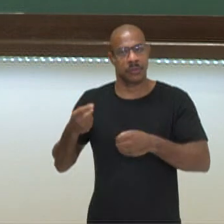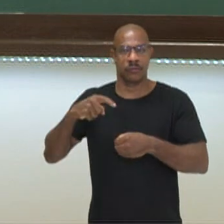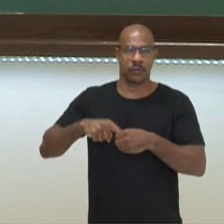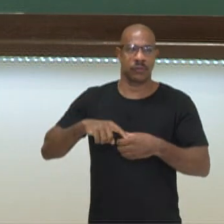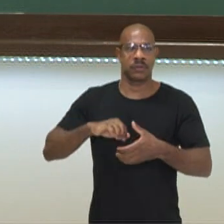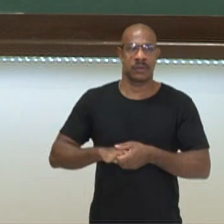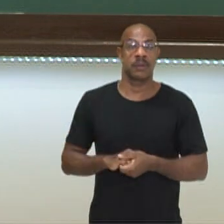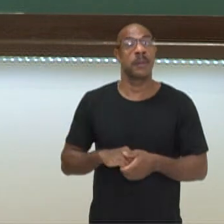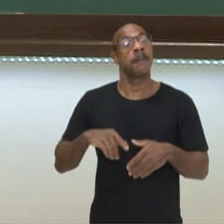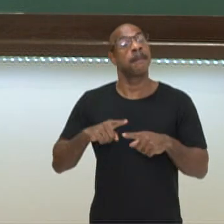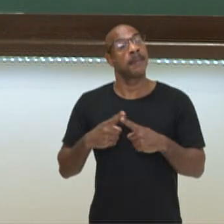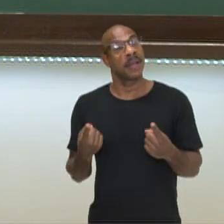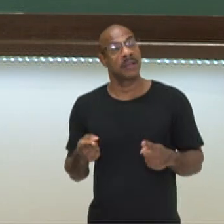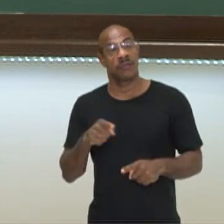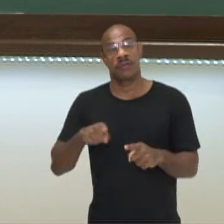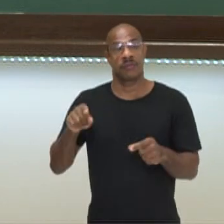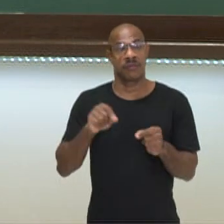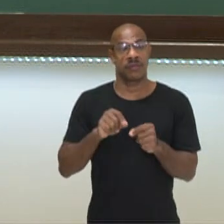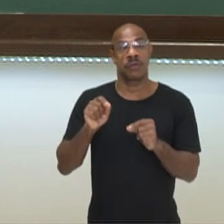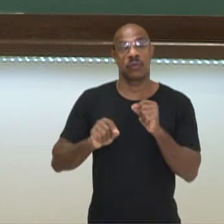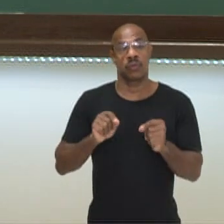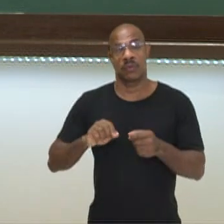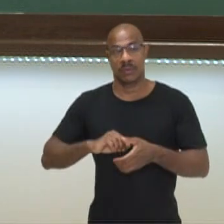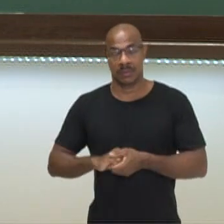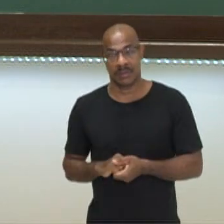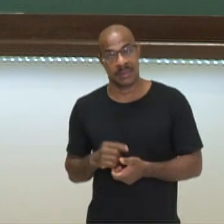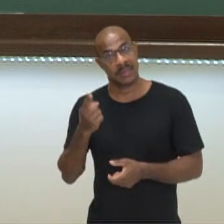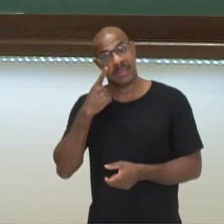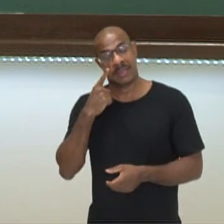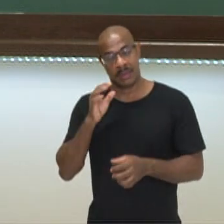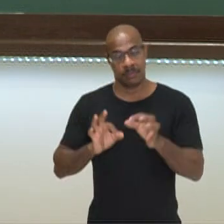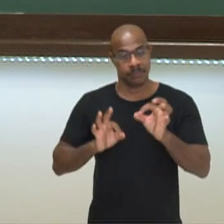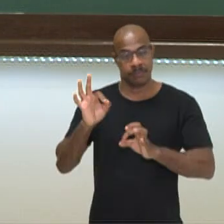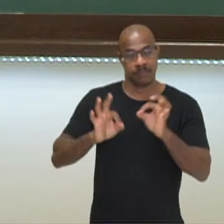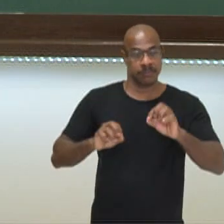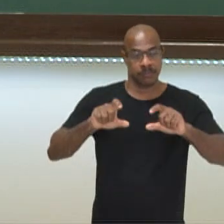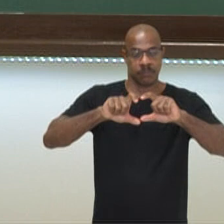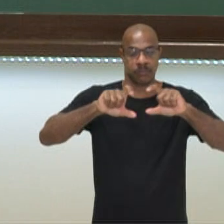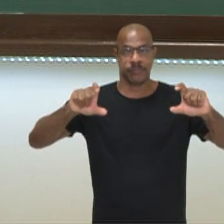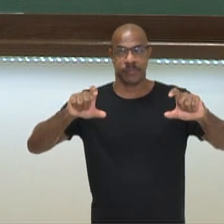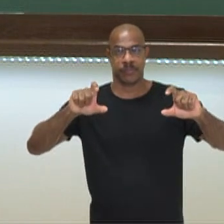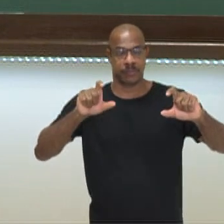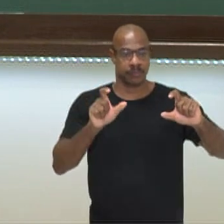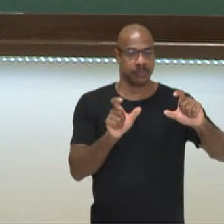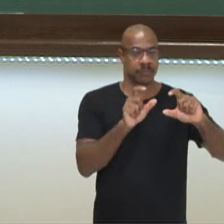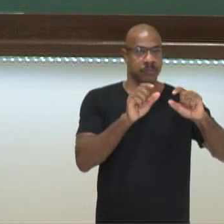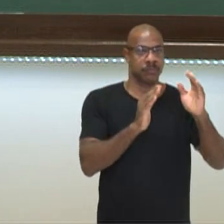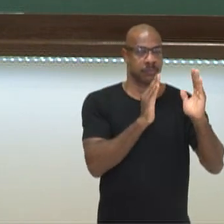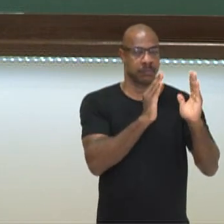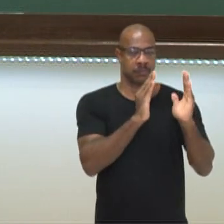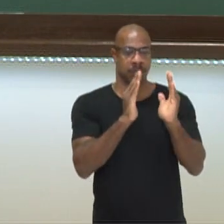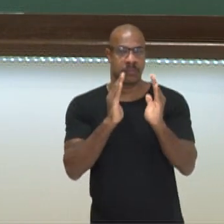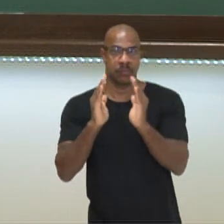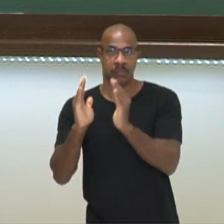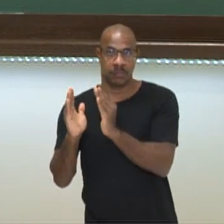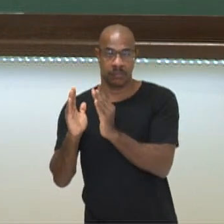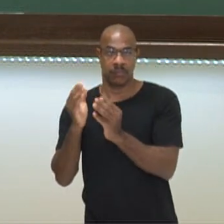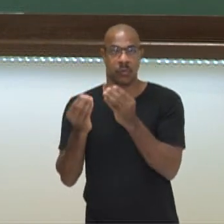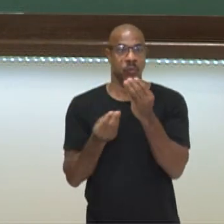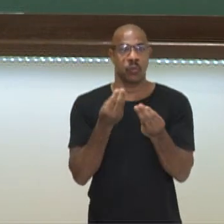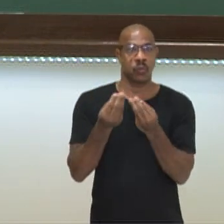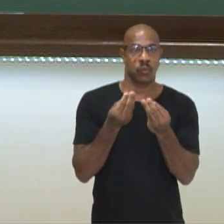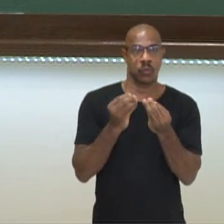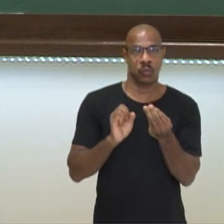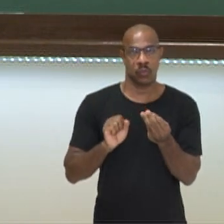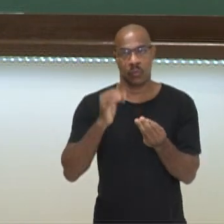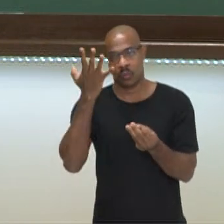volta. Só que eu vou pedir para vocês fazerem o quê? Tentar montar uma expressão numérica na ordem com que a situação